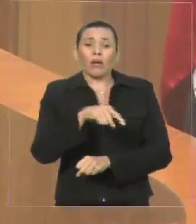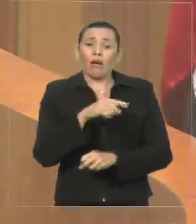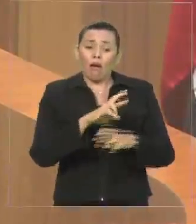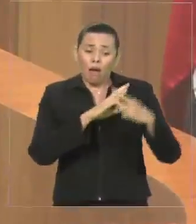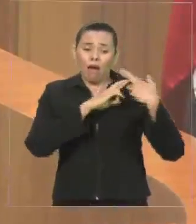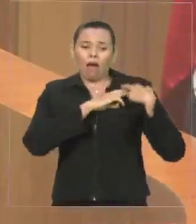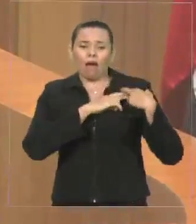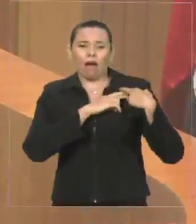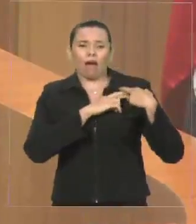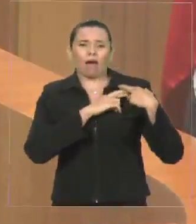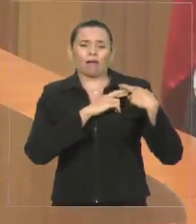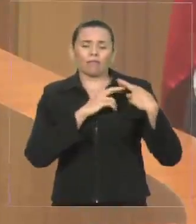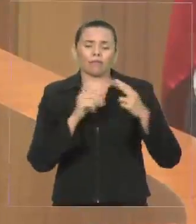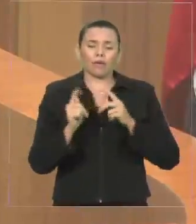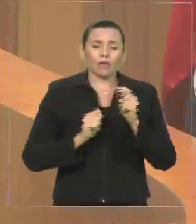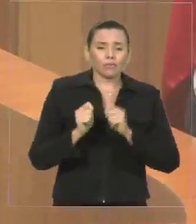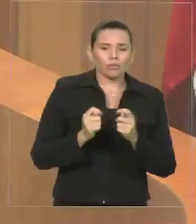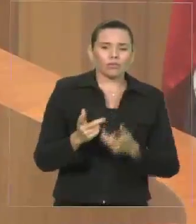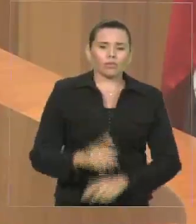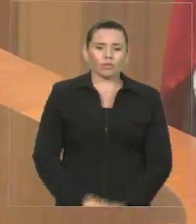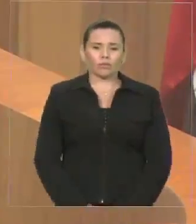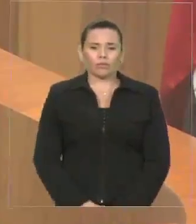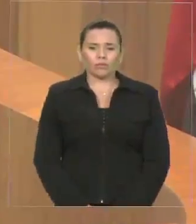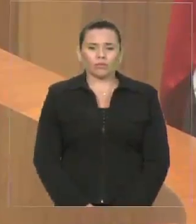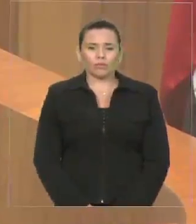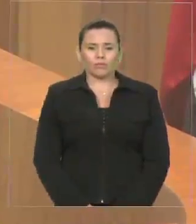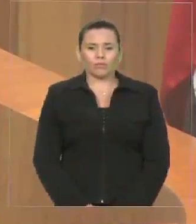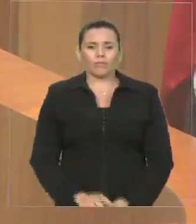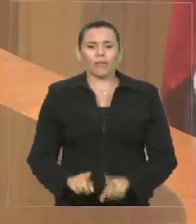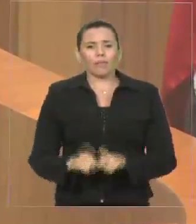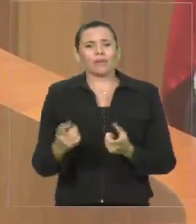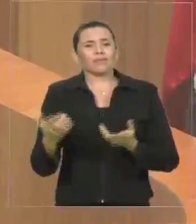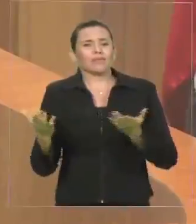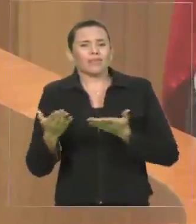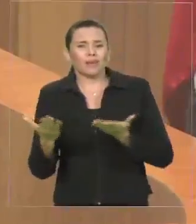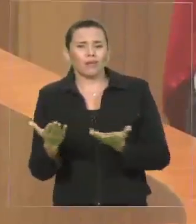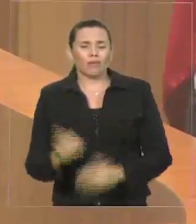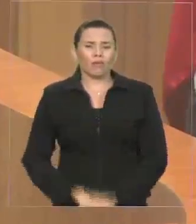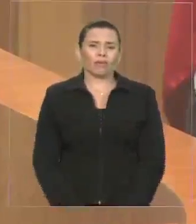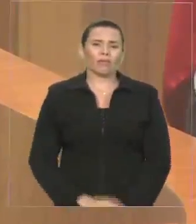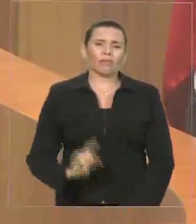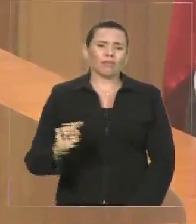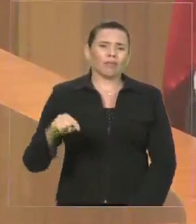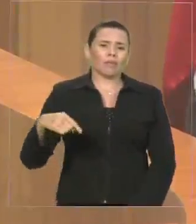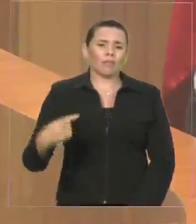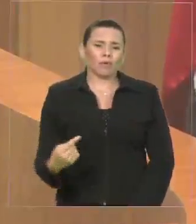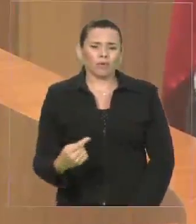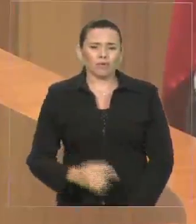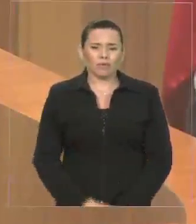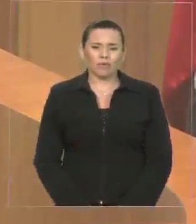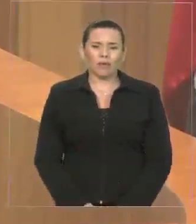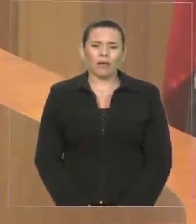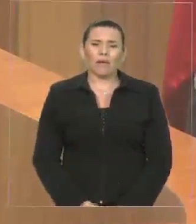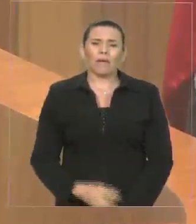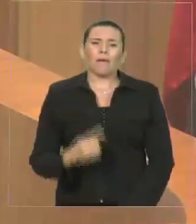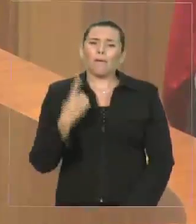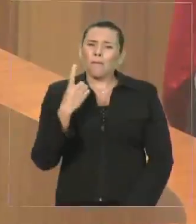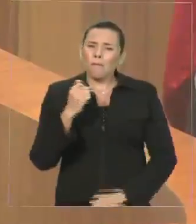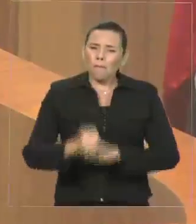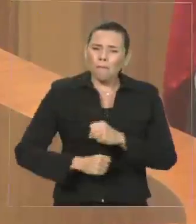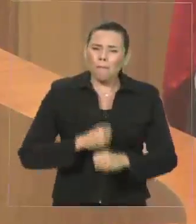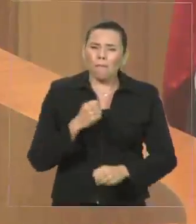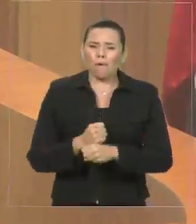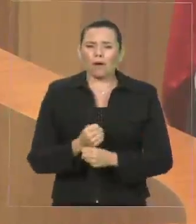um ano não ter encontrado uma minuta de um projeto de lei para mandar para essa casa, nós vamos retirar a necessidade da